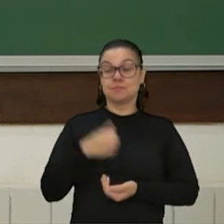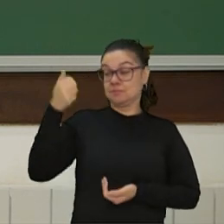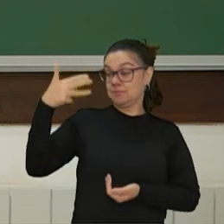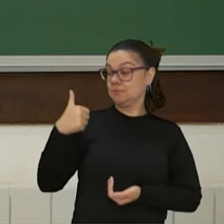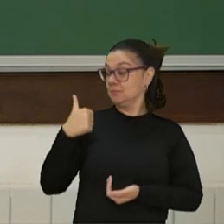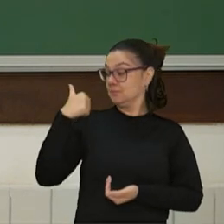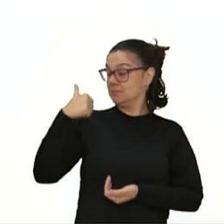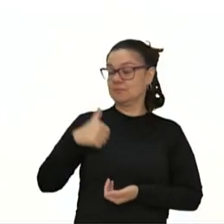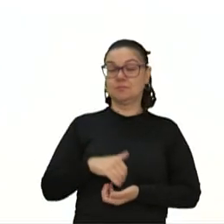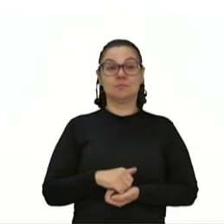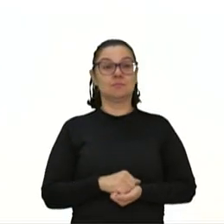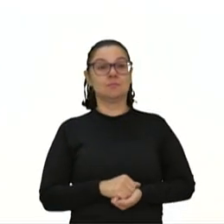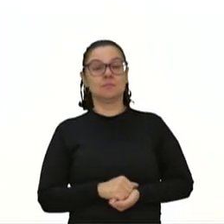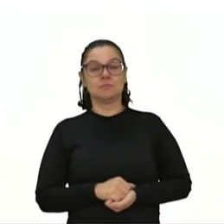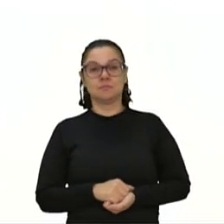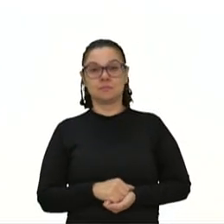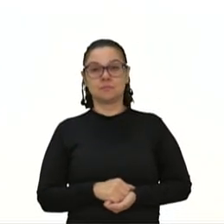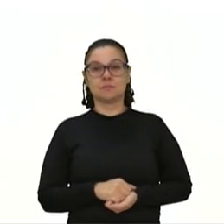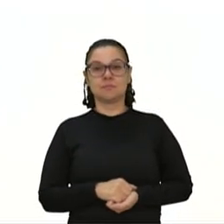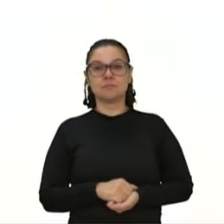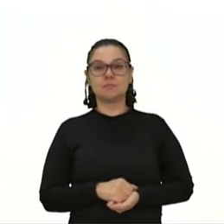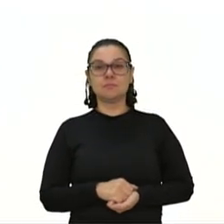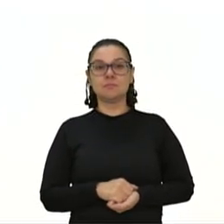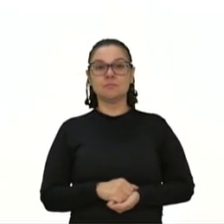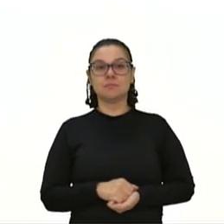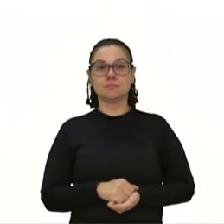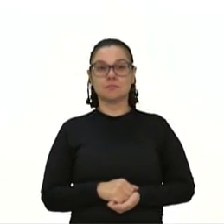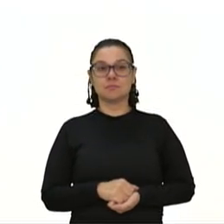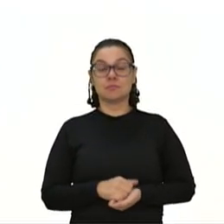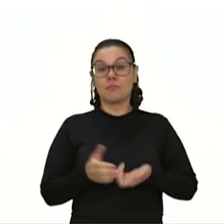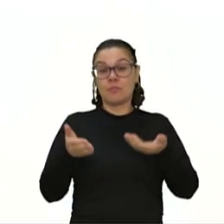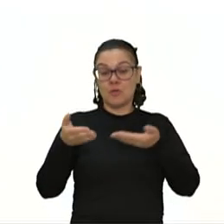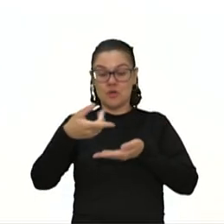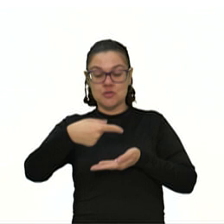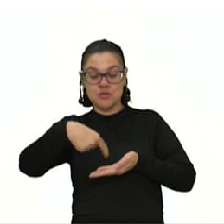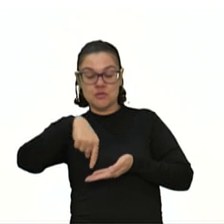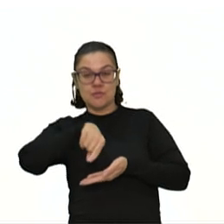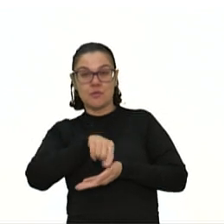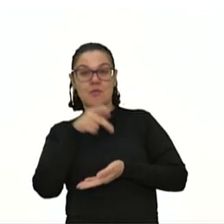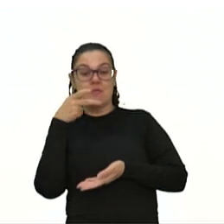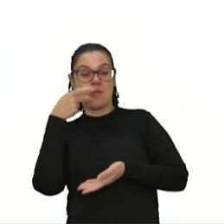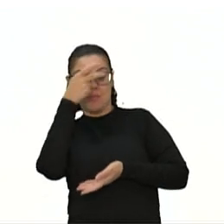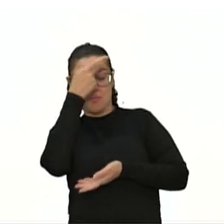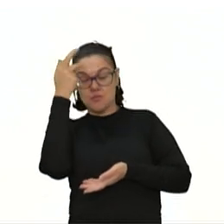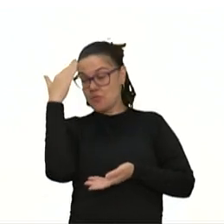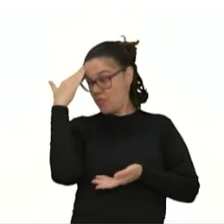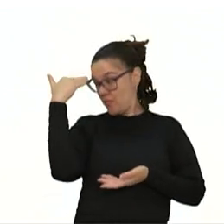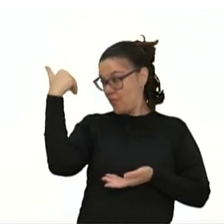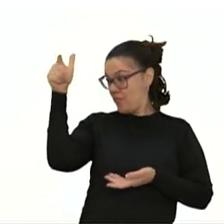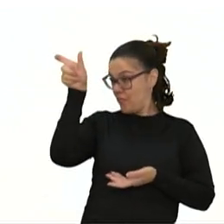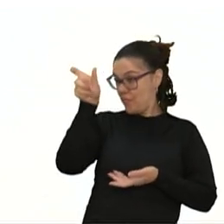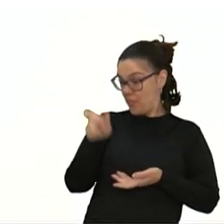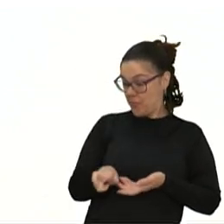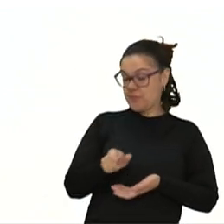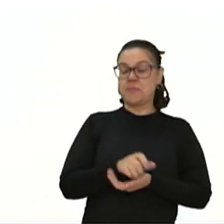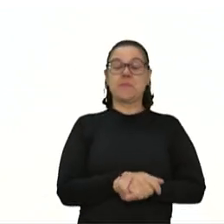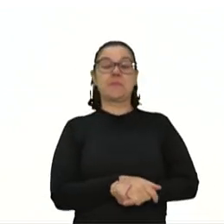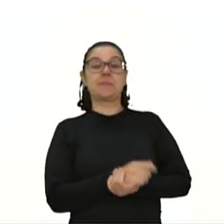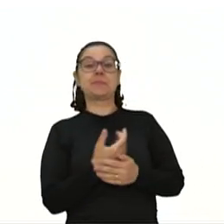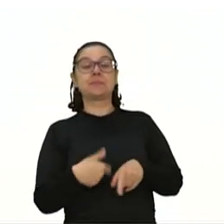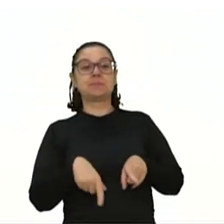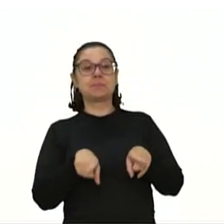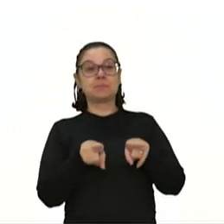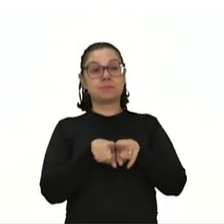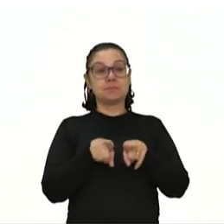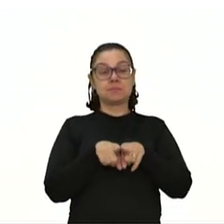study today talking about personality. Nós vamos falar sobre algumas personalidades. Vamos